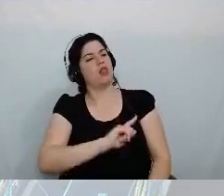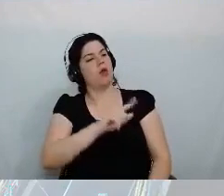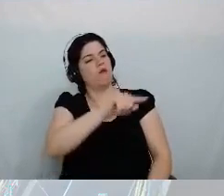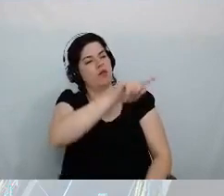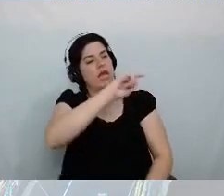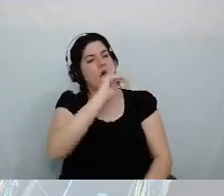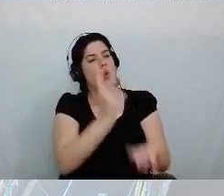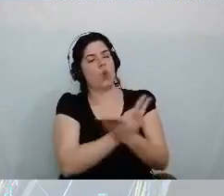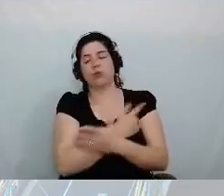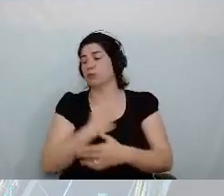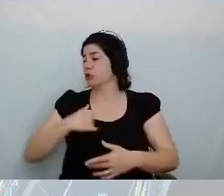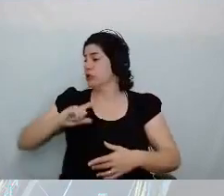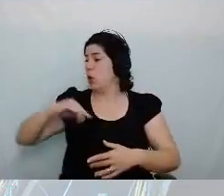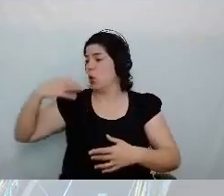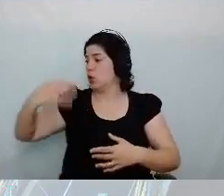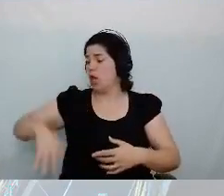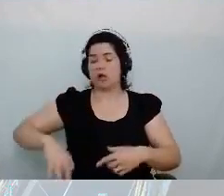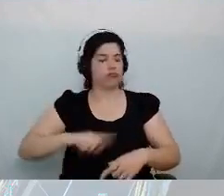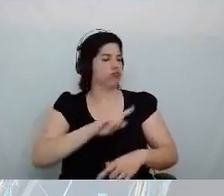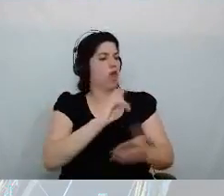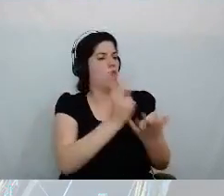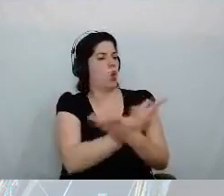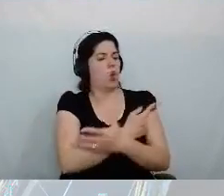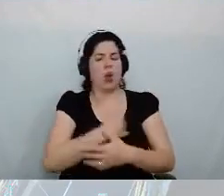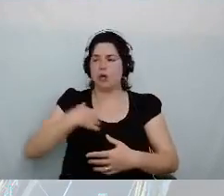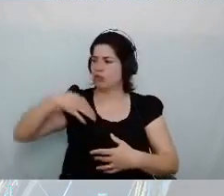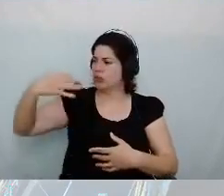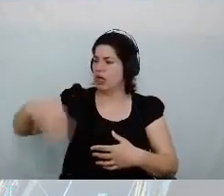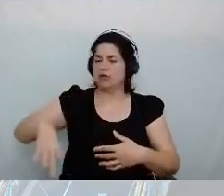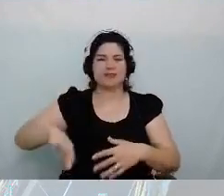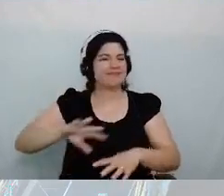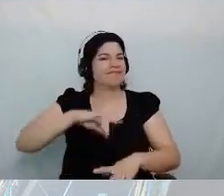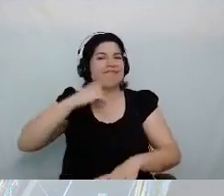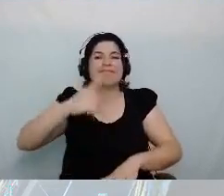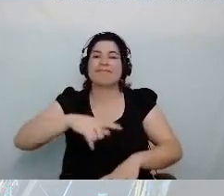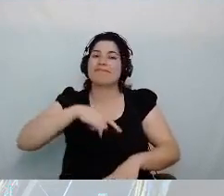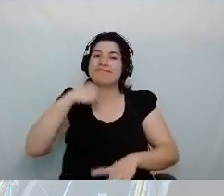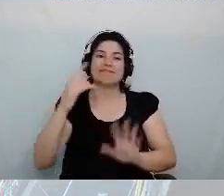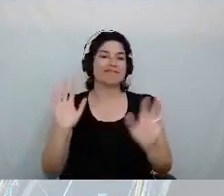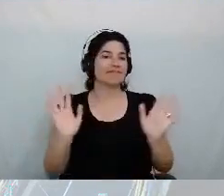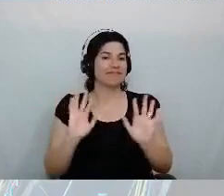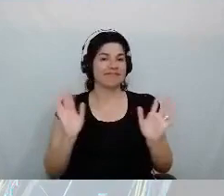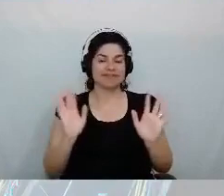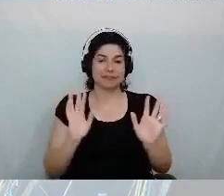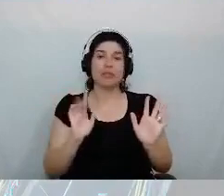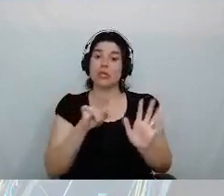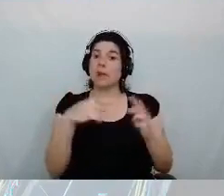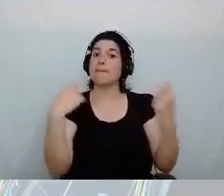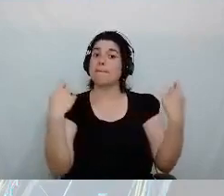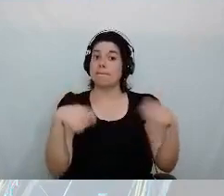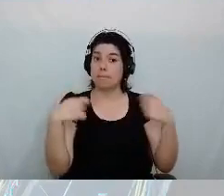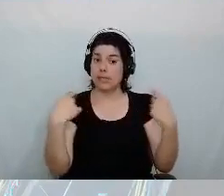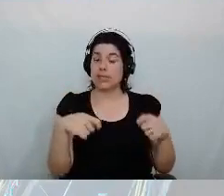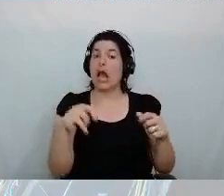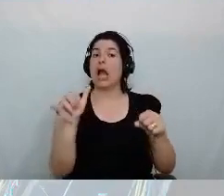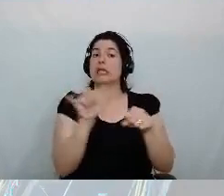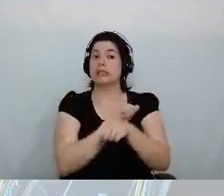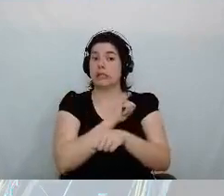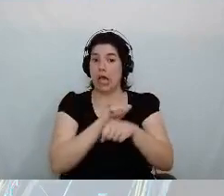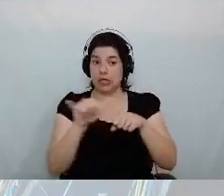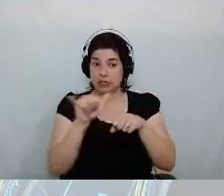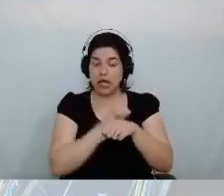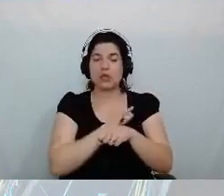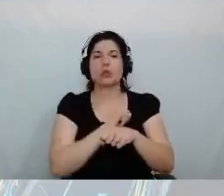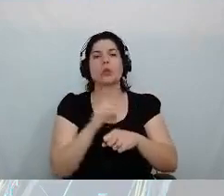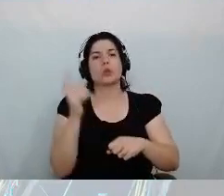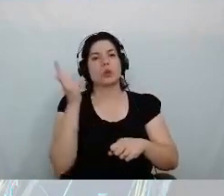eu acertei, errou, eu acertei, não vai funcionar. Então você precisa ter estratégias para bypassar